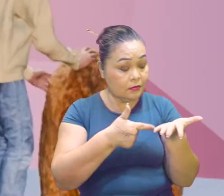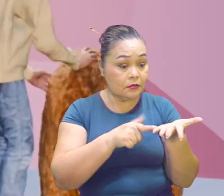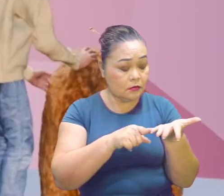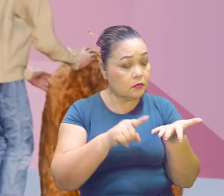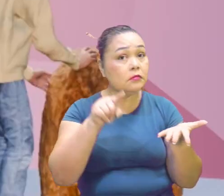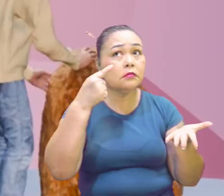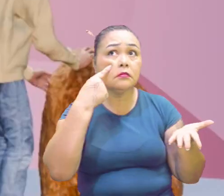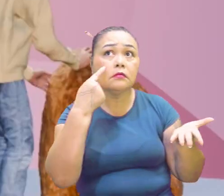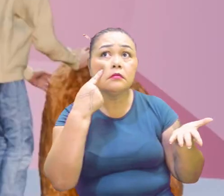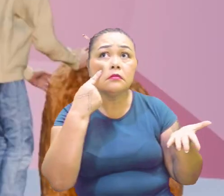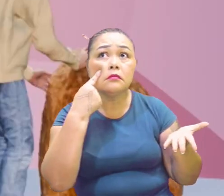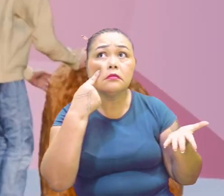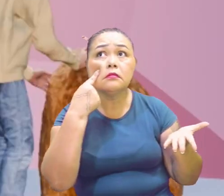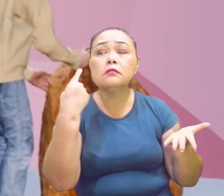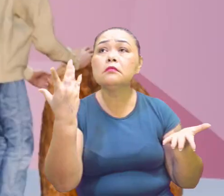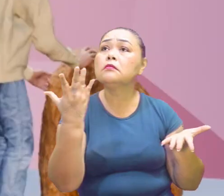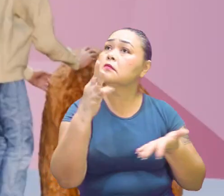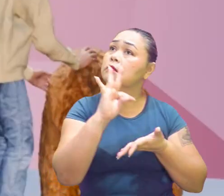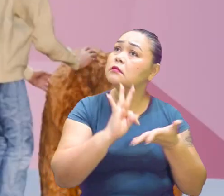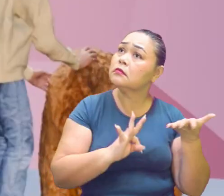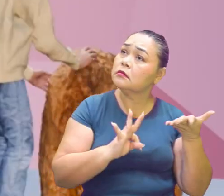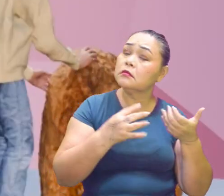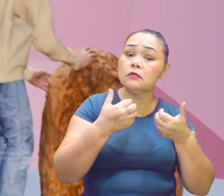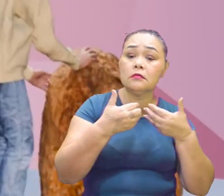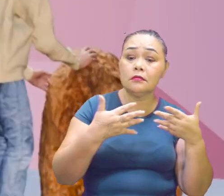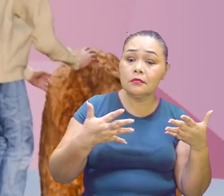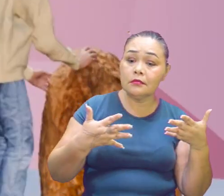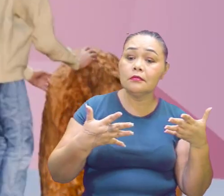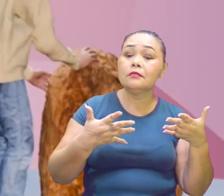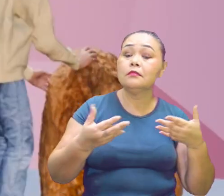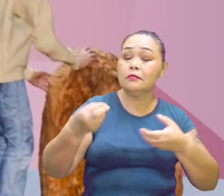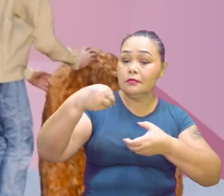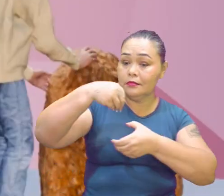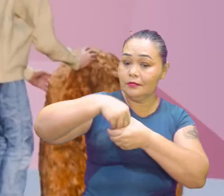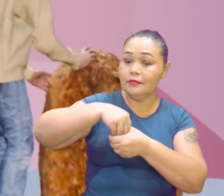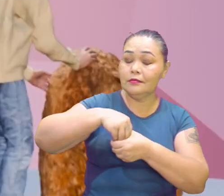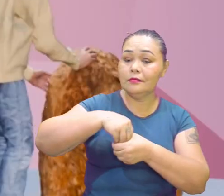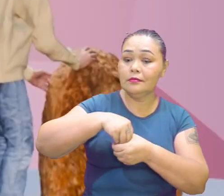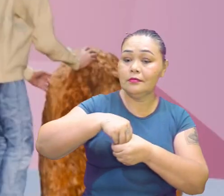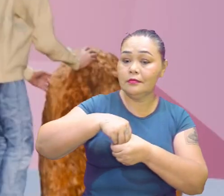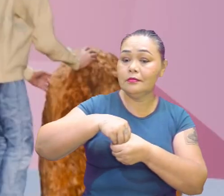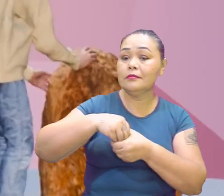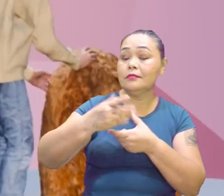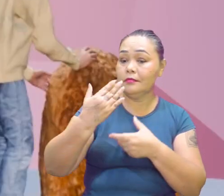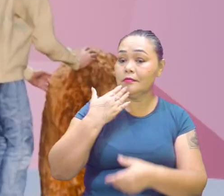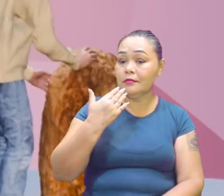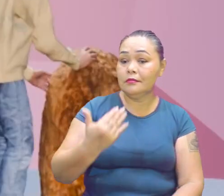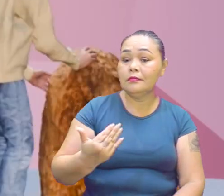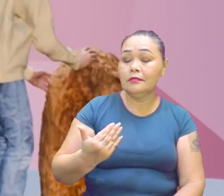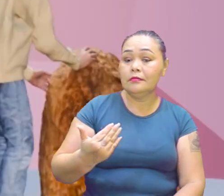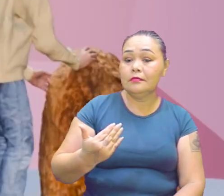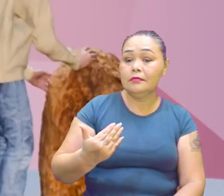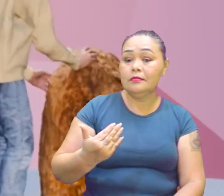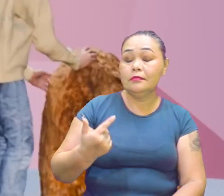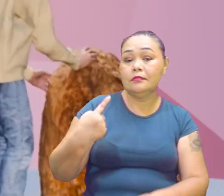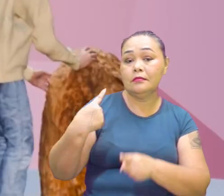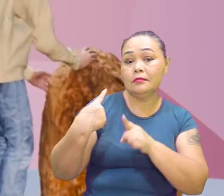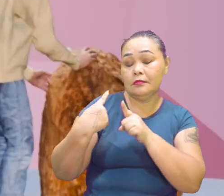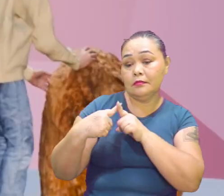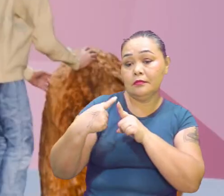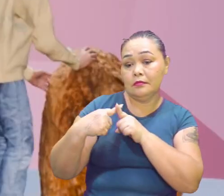vai lá, olha lá como é que está o seu texto, a minha introdução está dentro do que foi solicitado, porque eu